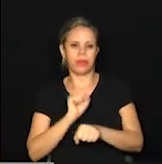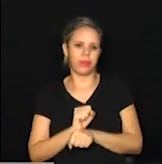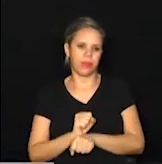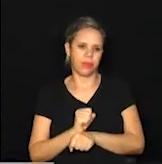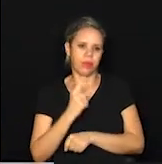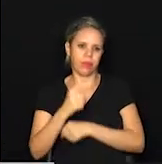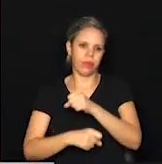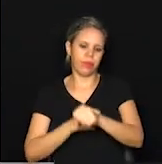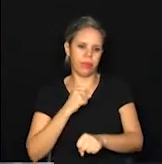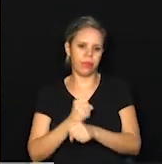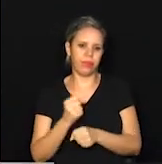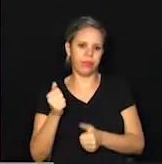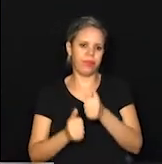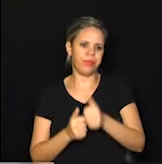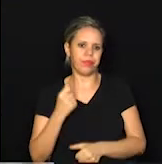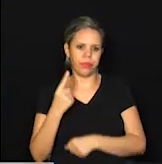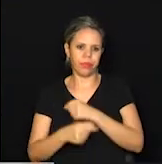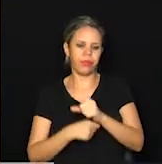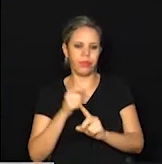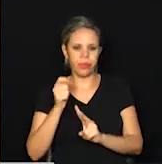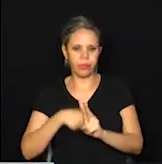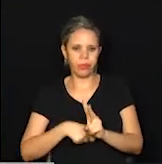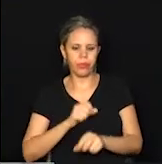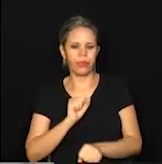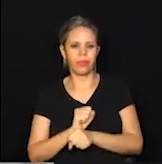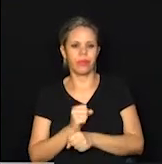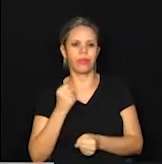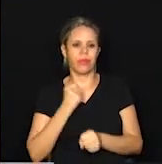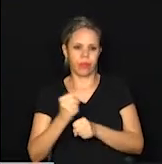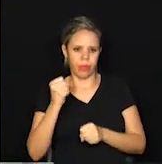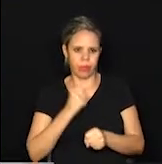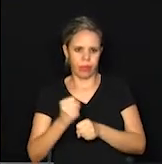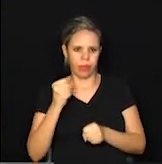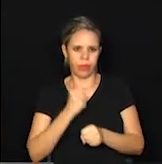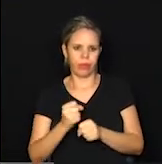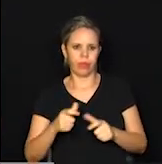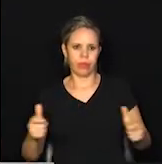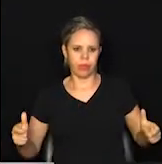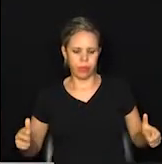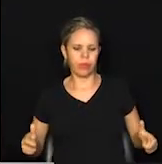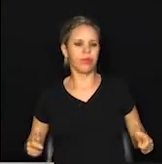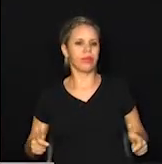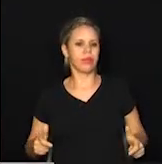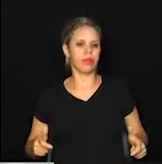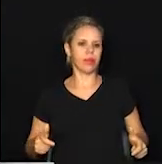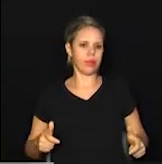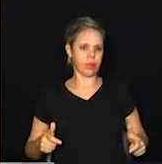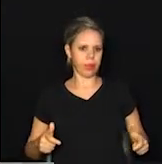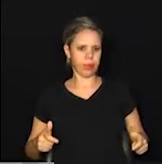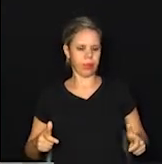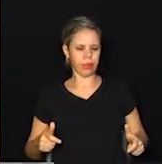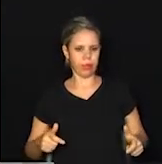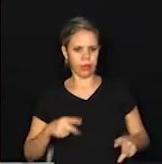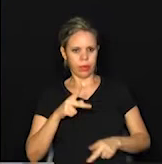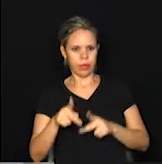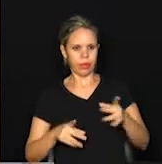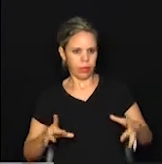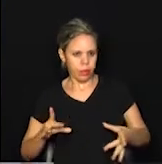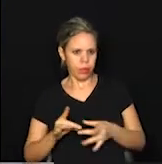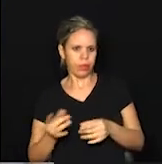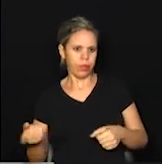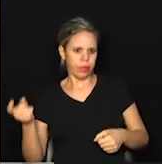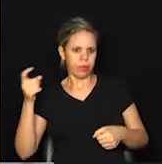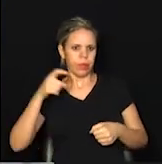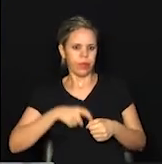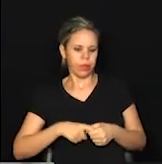um ano e 2 meses, estão sendo reformados para dar aos associados, quando da sua volta,